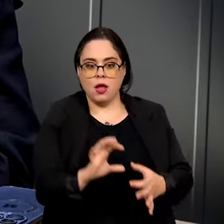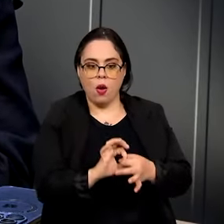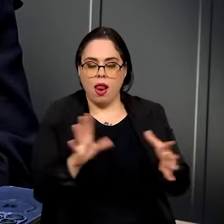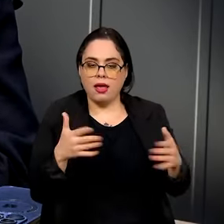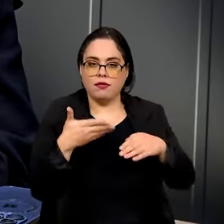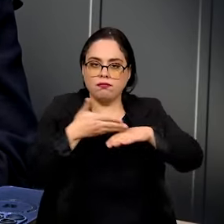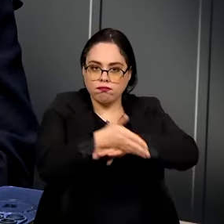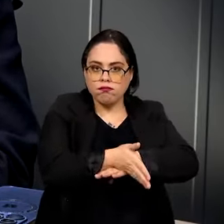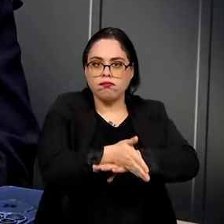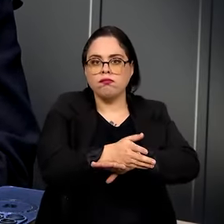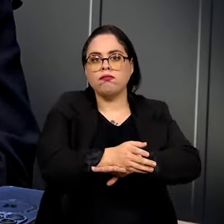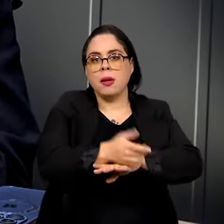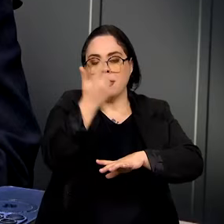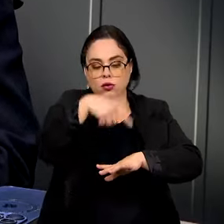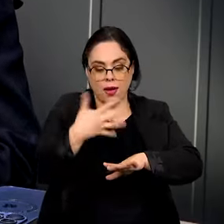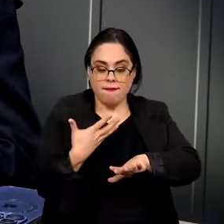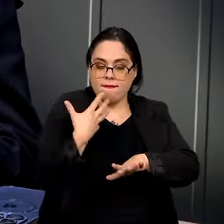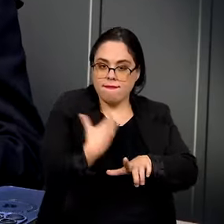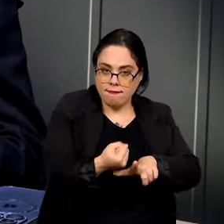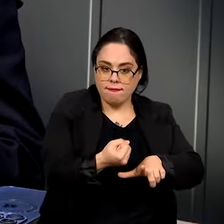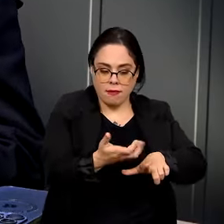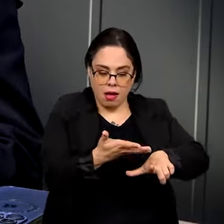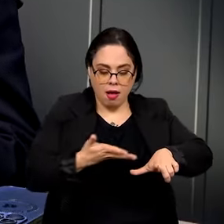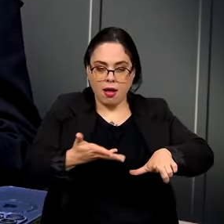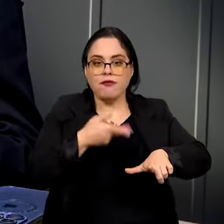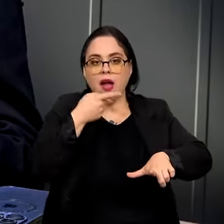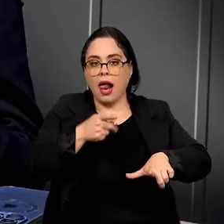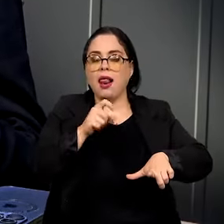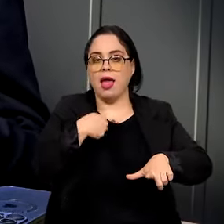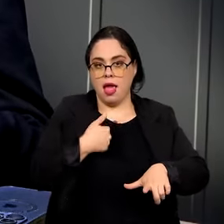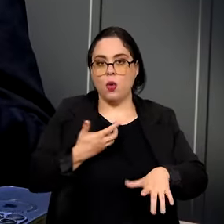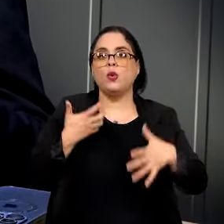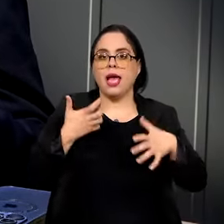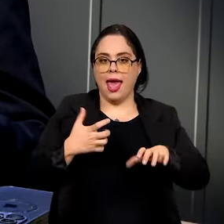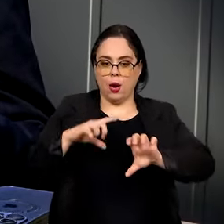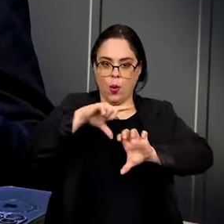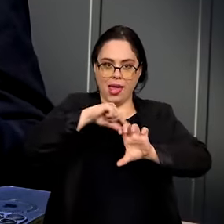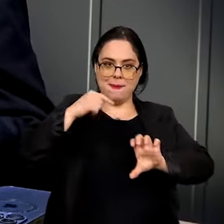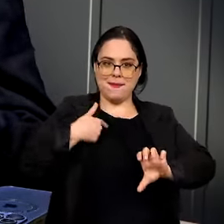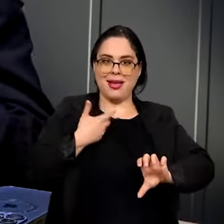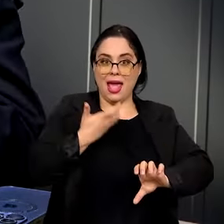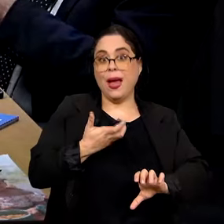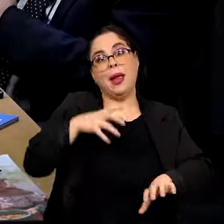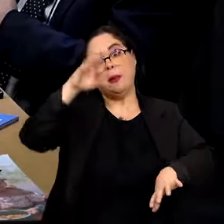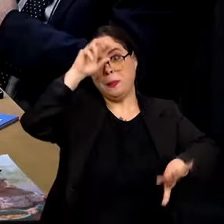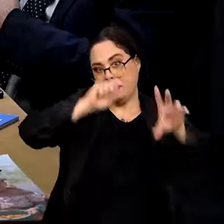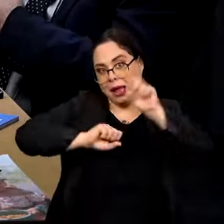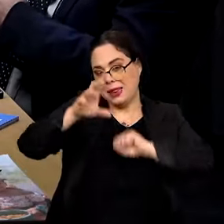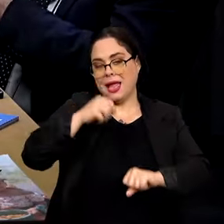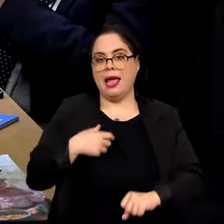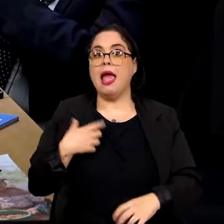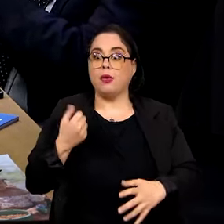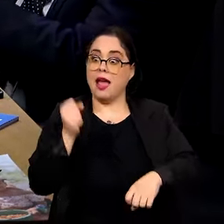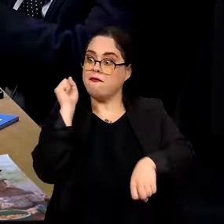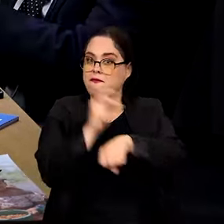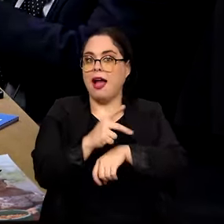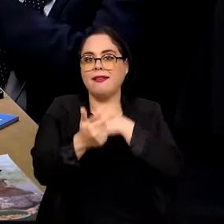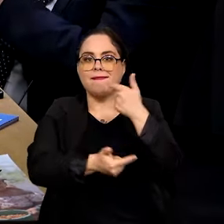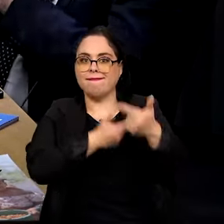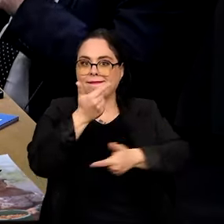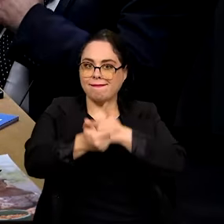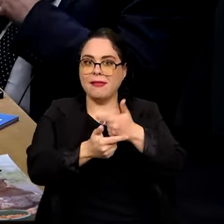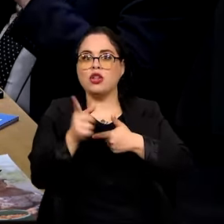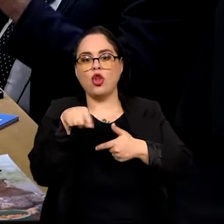pessoas poderão aderir a a essa plataforma dizendo Olha eu quero empreender eu quero aprender eu quero